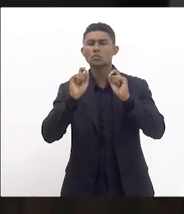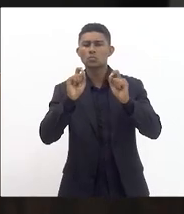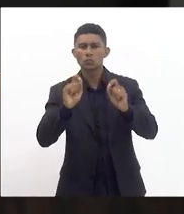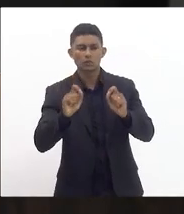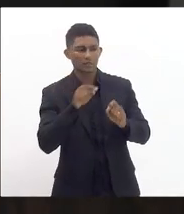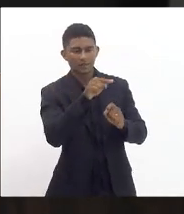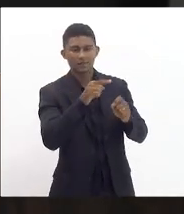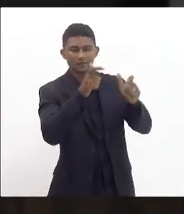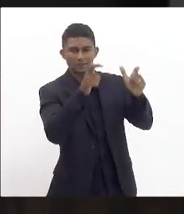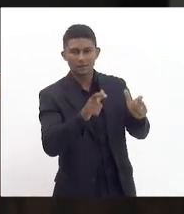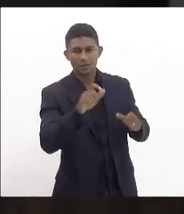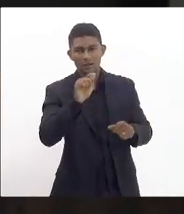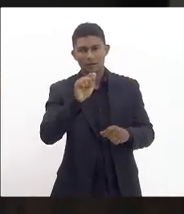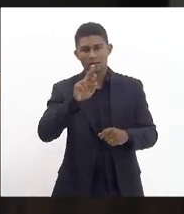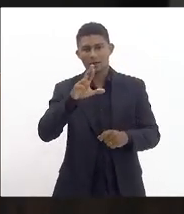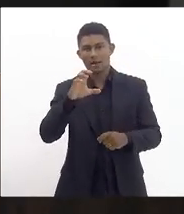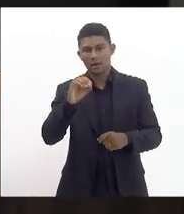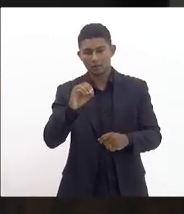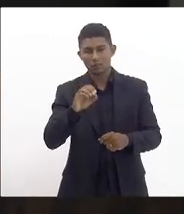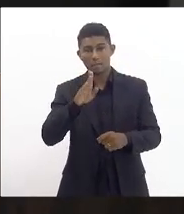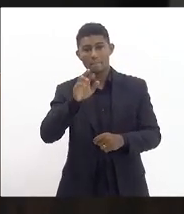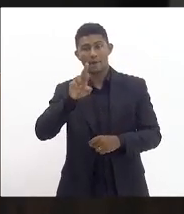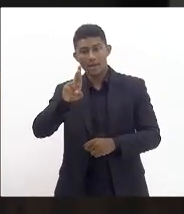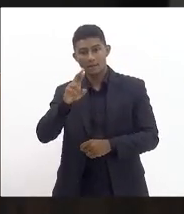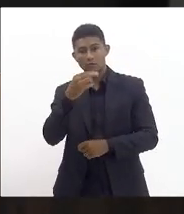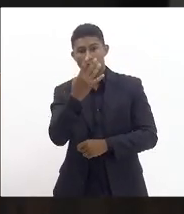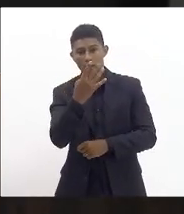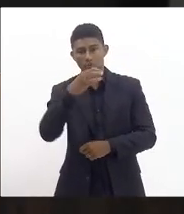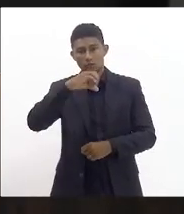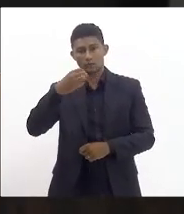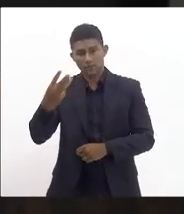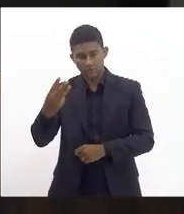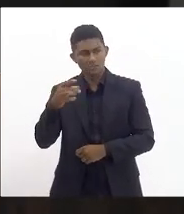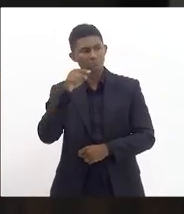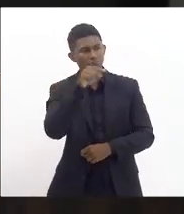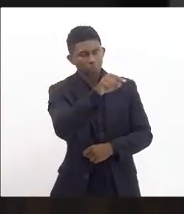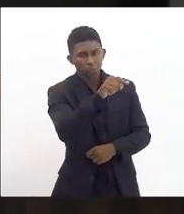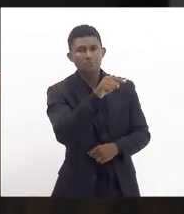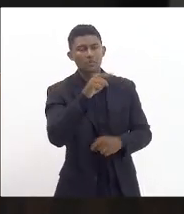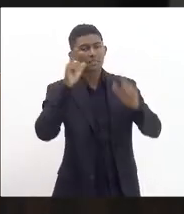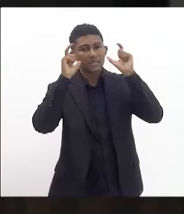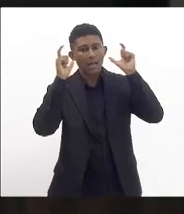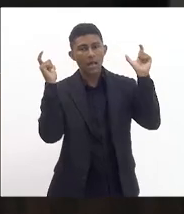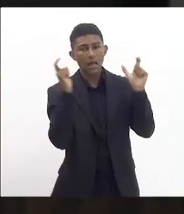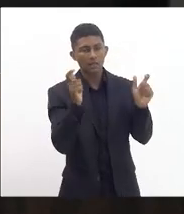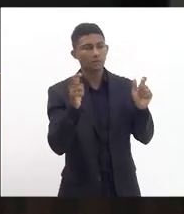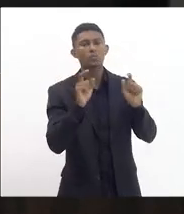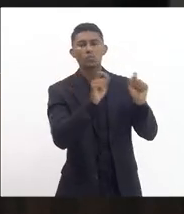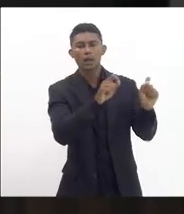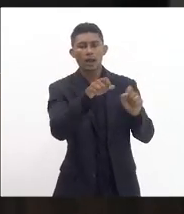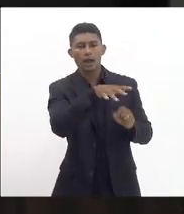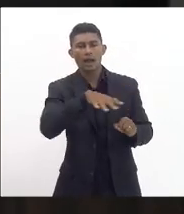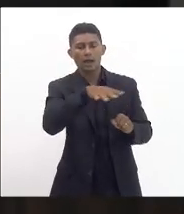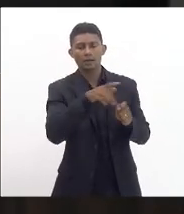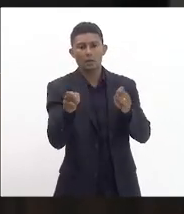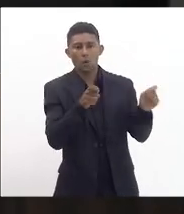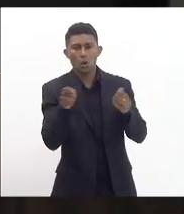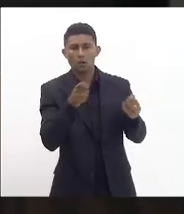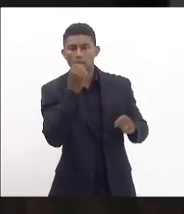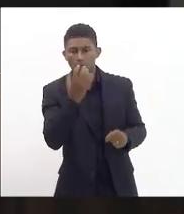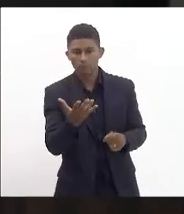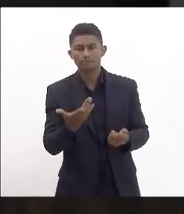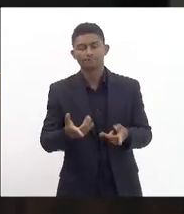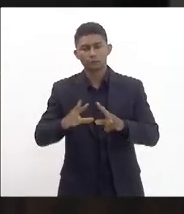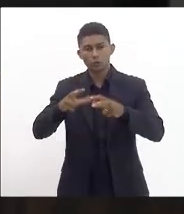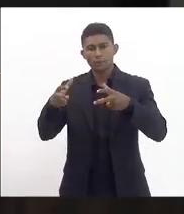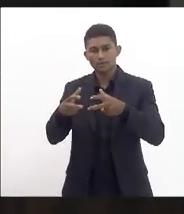Arco Metropolitano do Rio de Janeiro, BR-493, como de relevante interesse econômico do Estado do Rio de Janeiro. Pendente de pareceres das